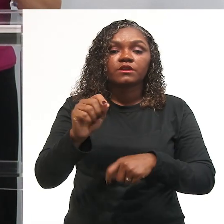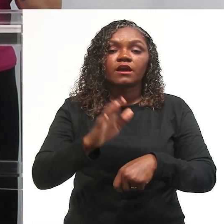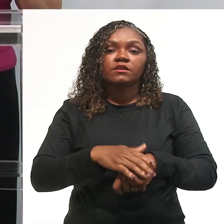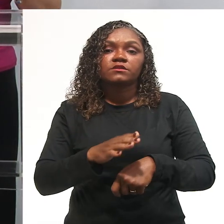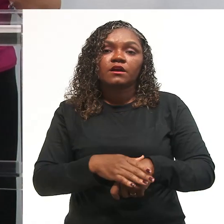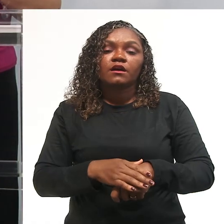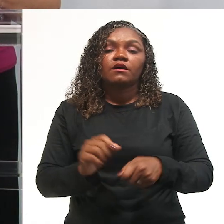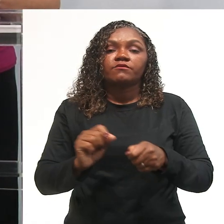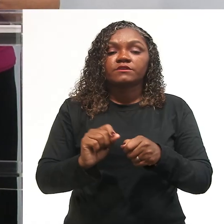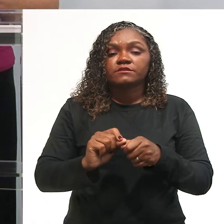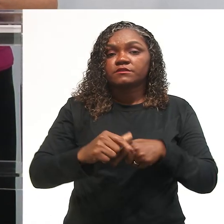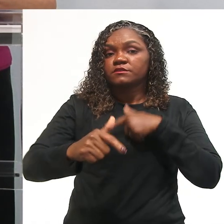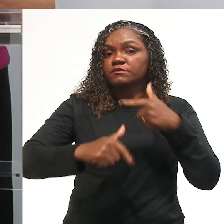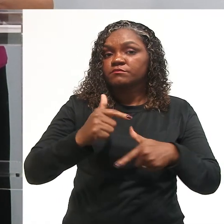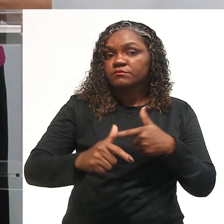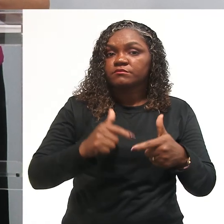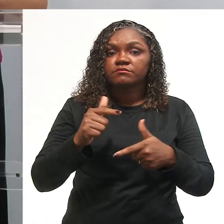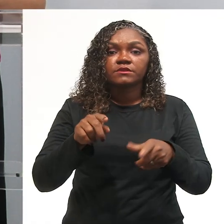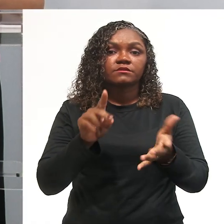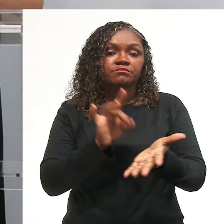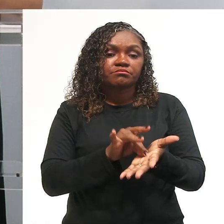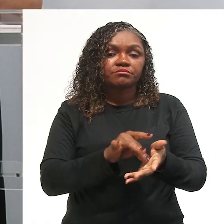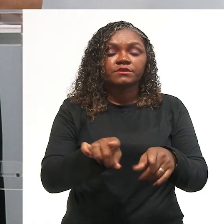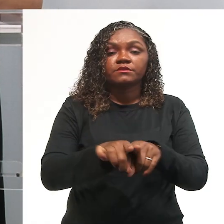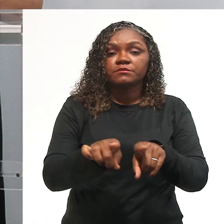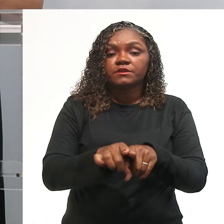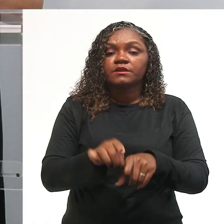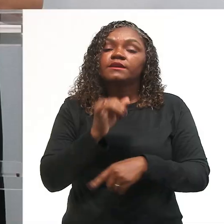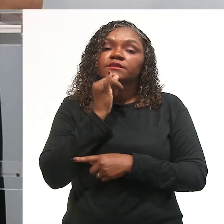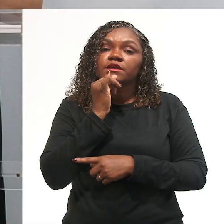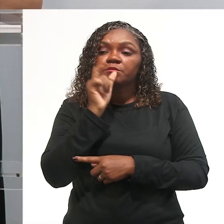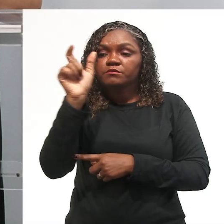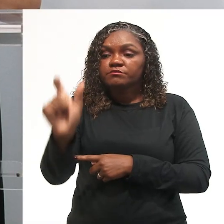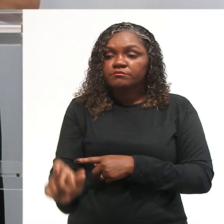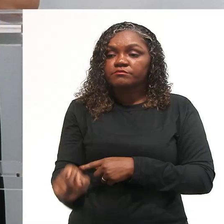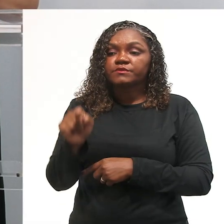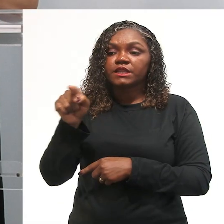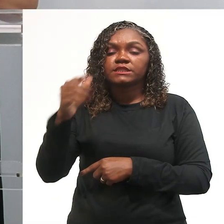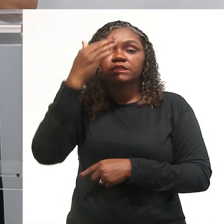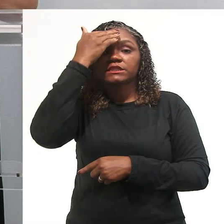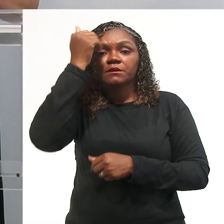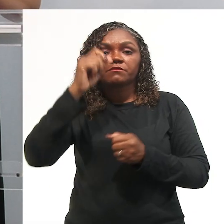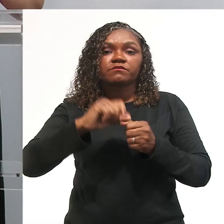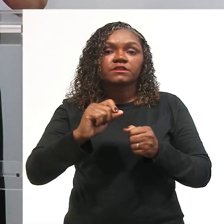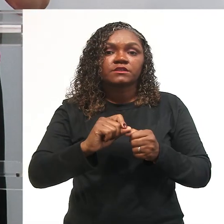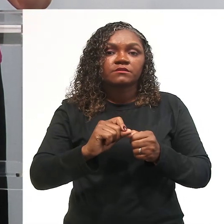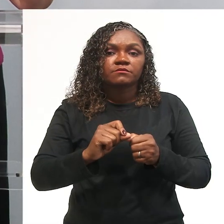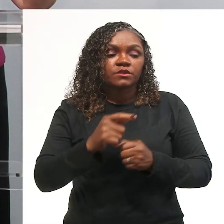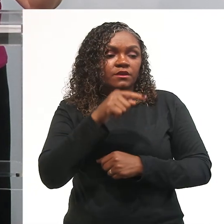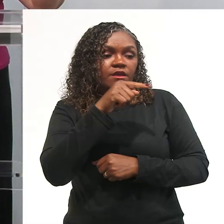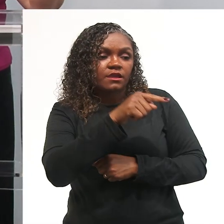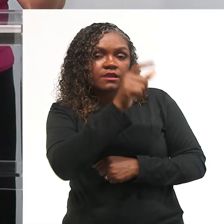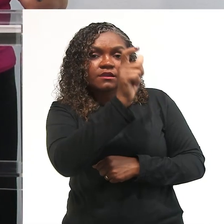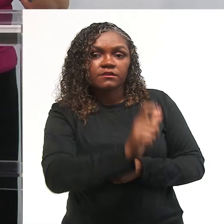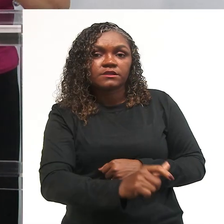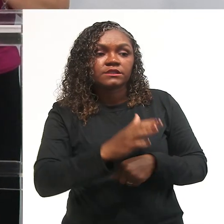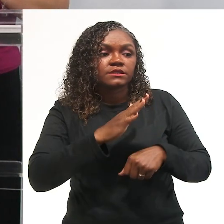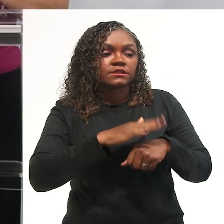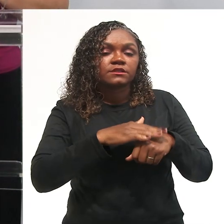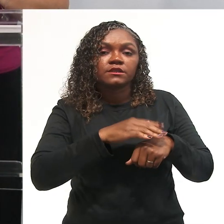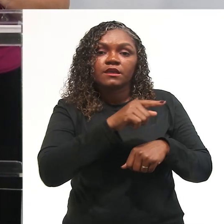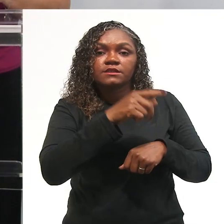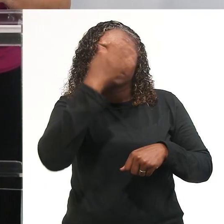na execução das atividades. É um colega que sabe fazer alguma coisa, o outro já sabe fazer